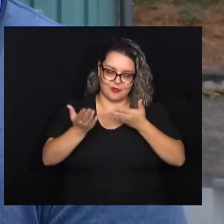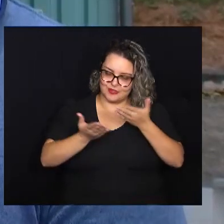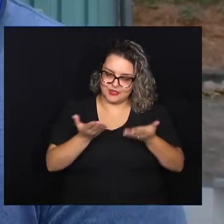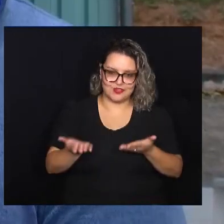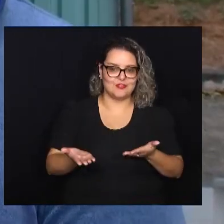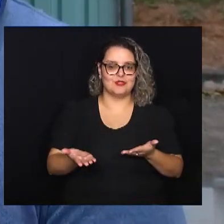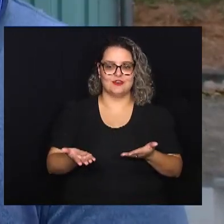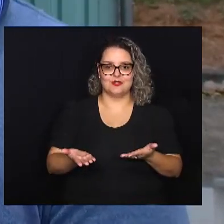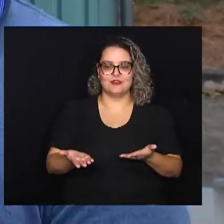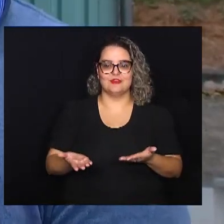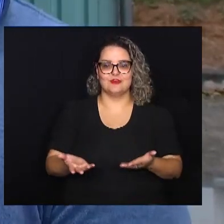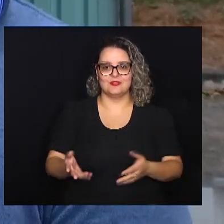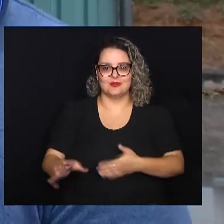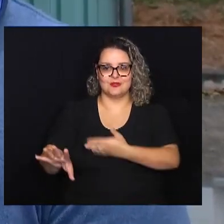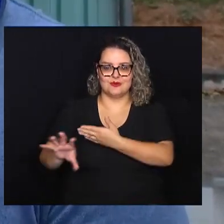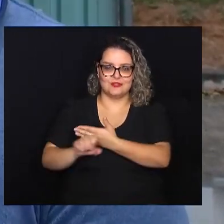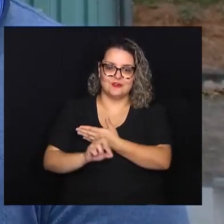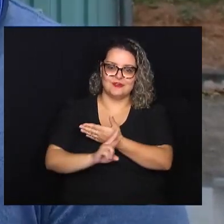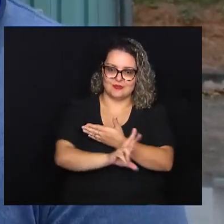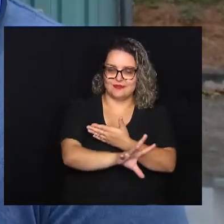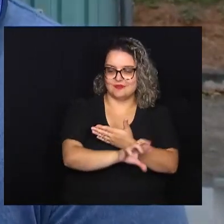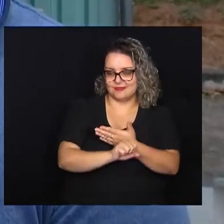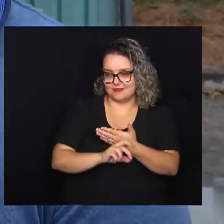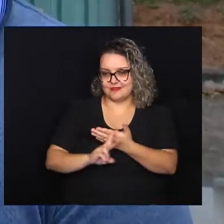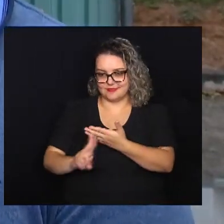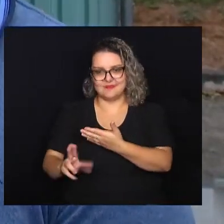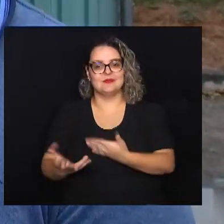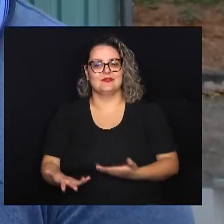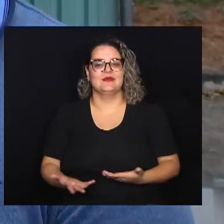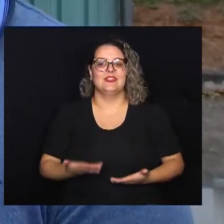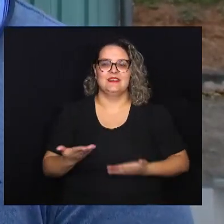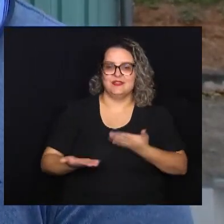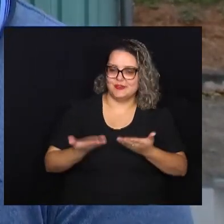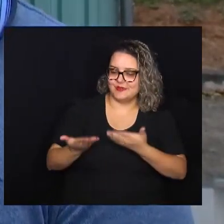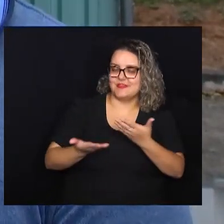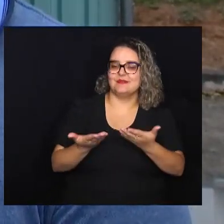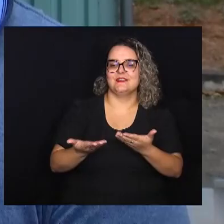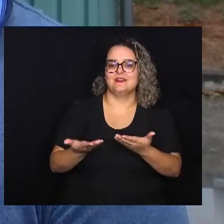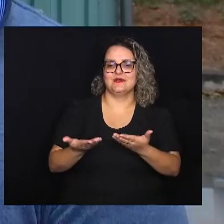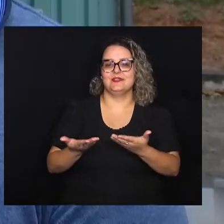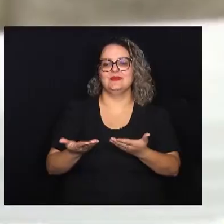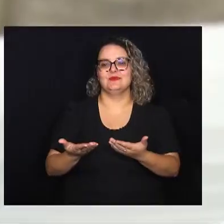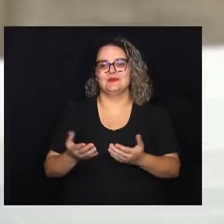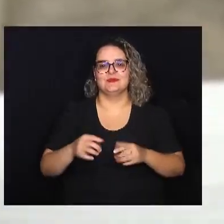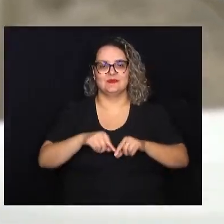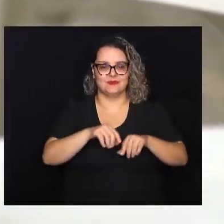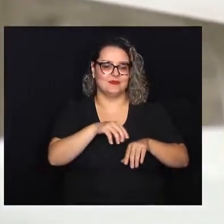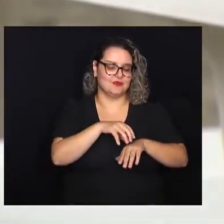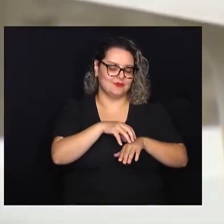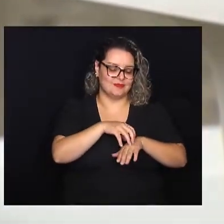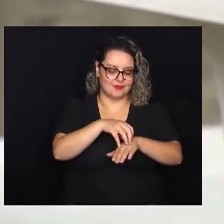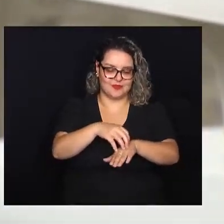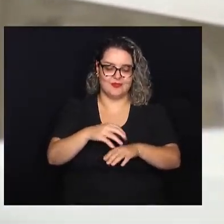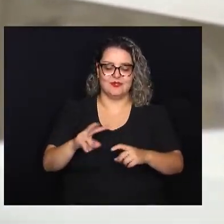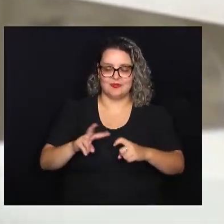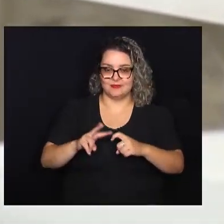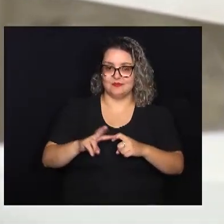através de ouvidoria que eu nunca tinha visto pessoal elogiando muito serviço dos consultórios móveis